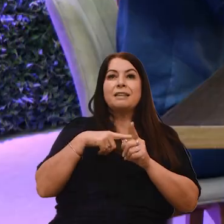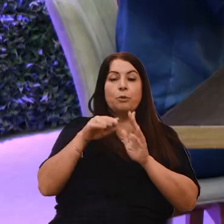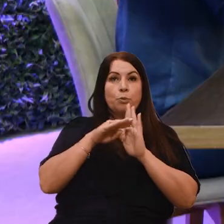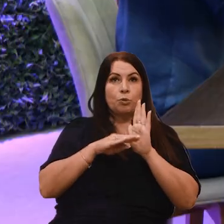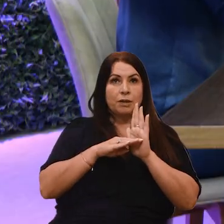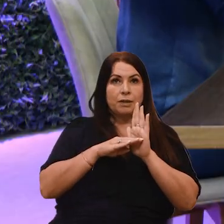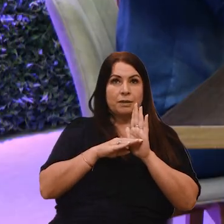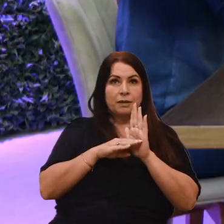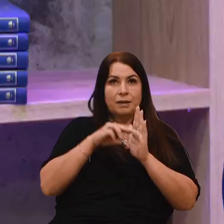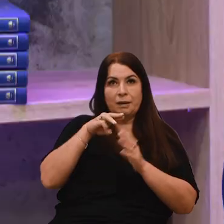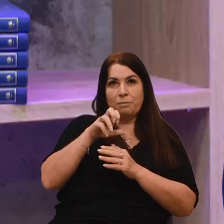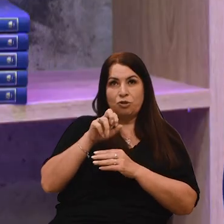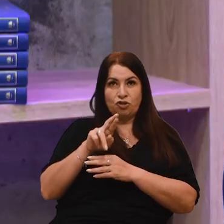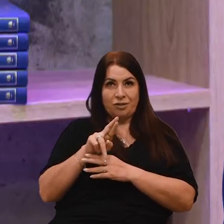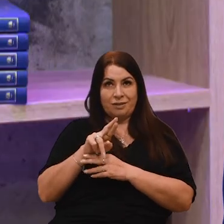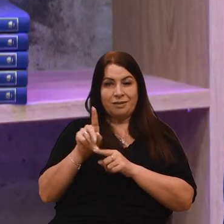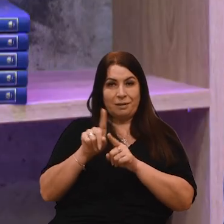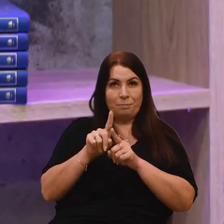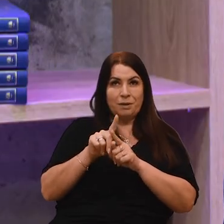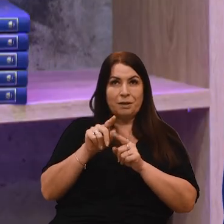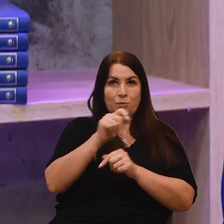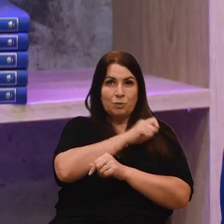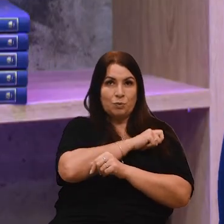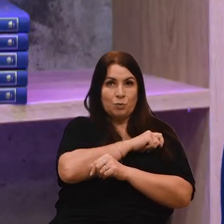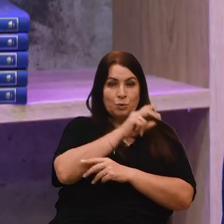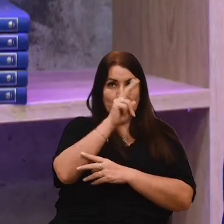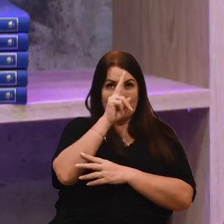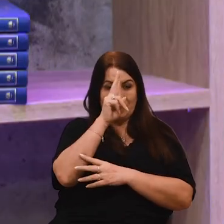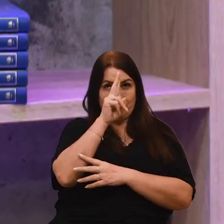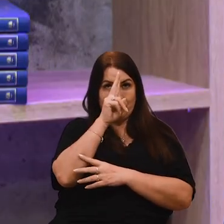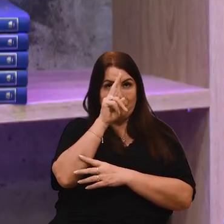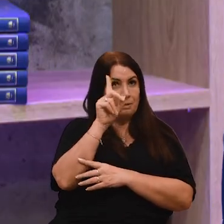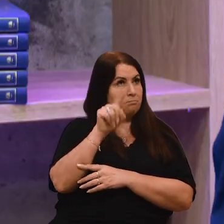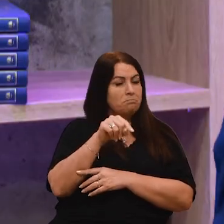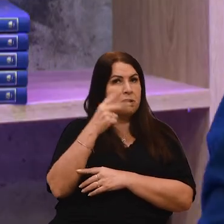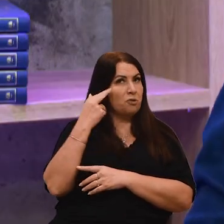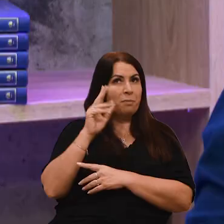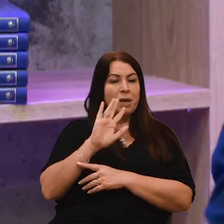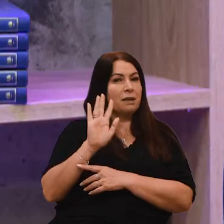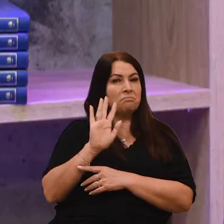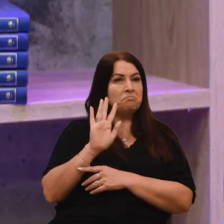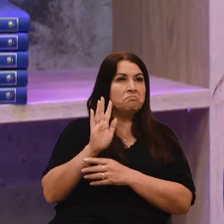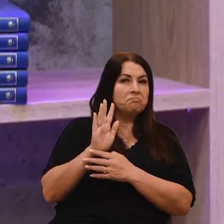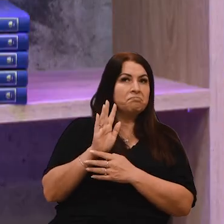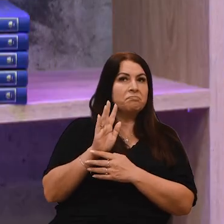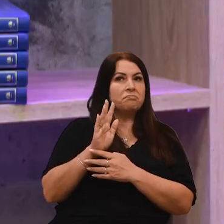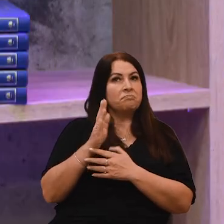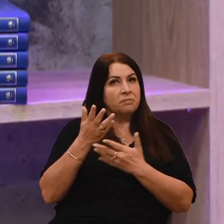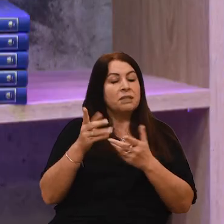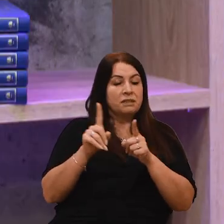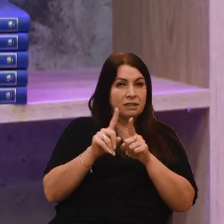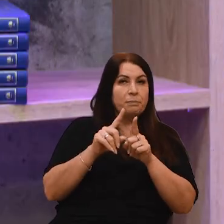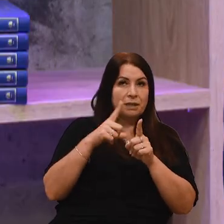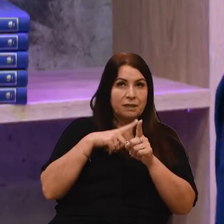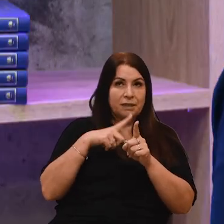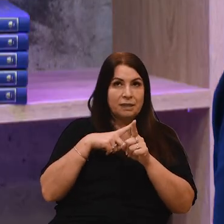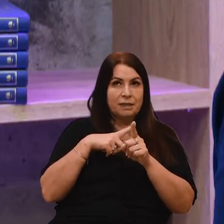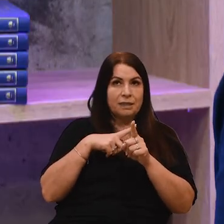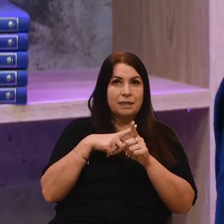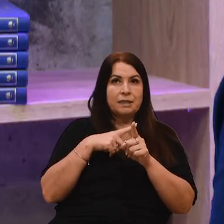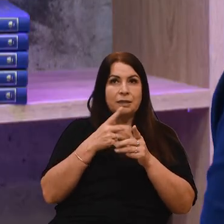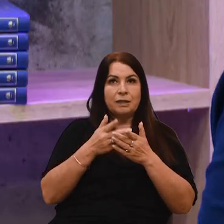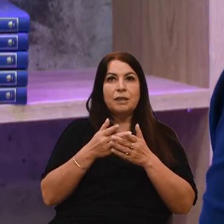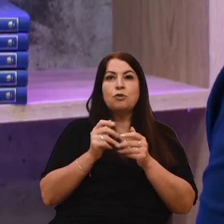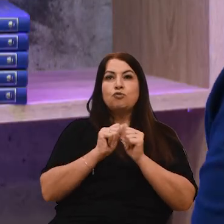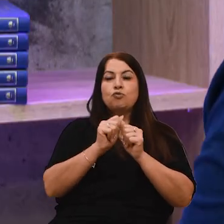programa Media, que é com os estudantes do ensino médio, Sim. mas normalmente não é, também tem os que é com